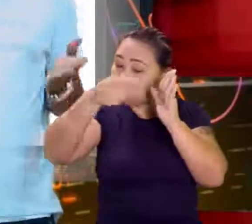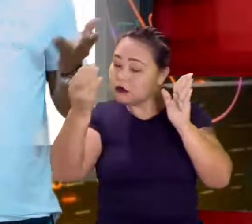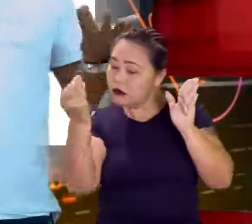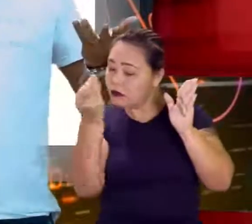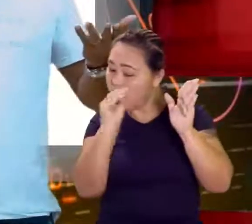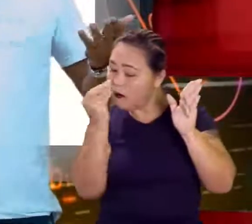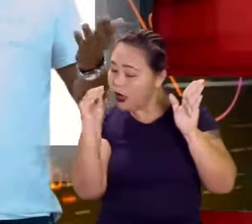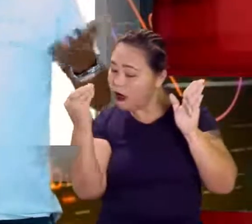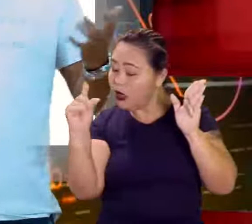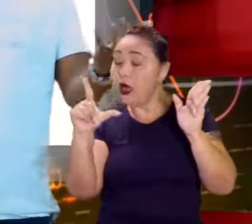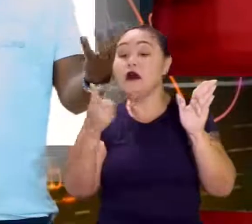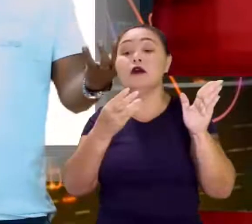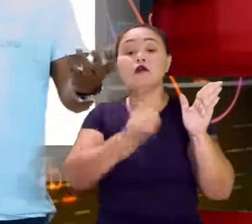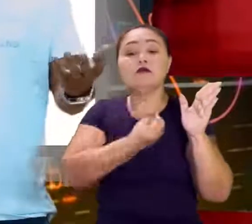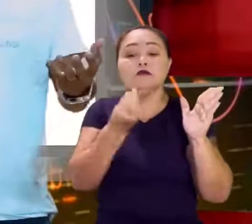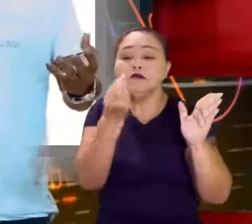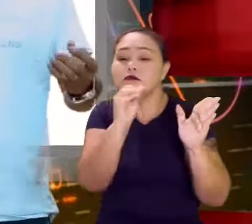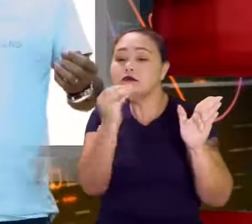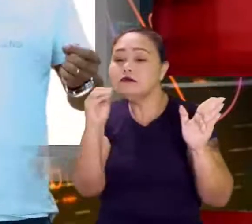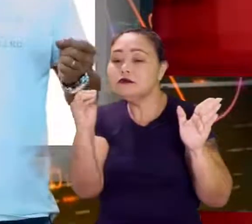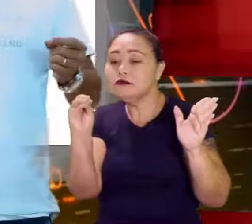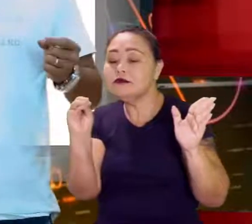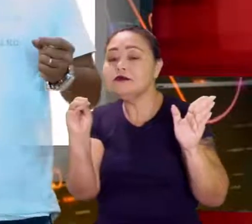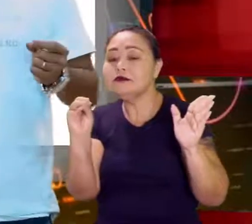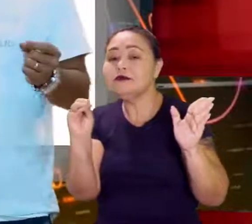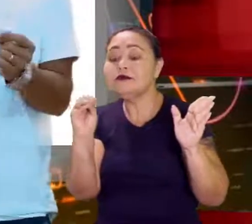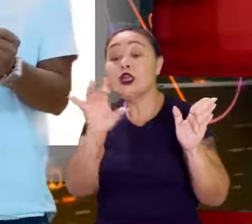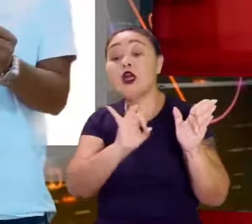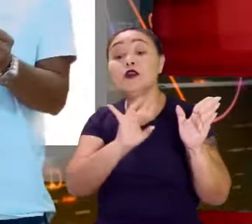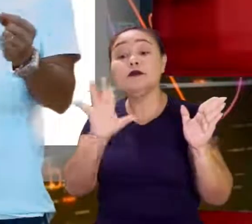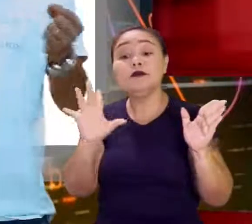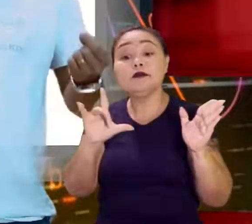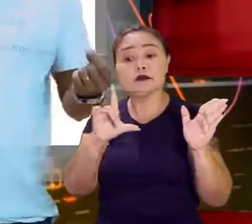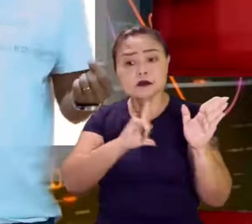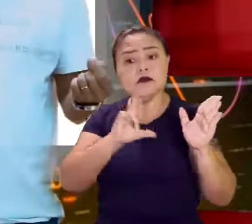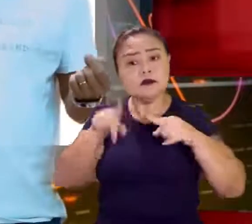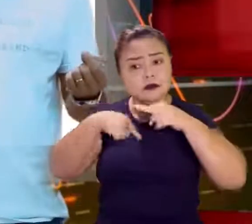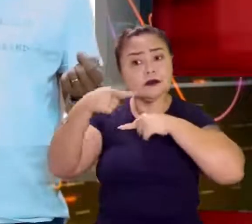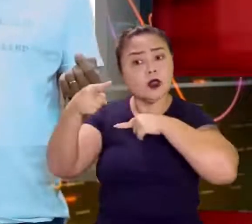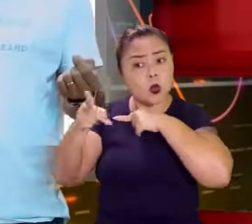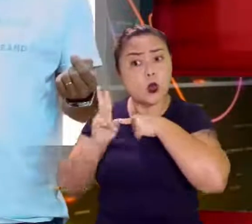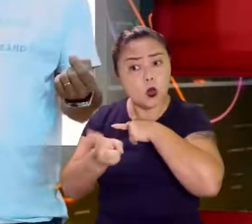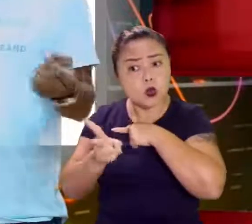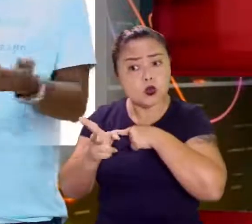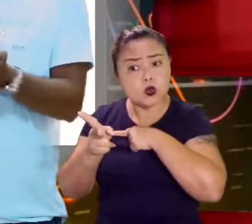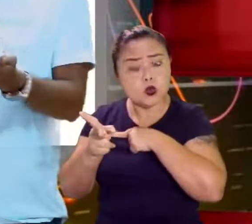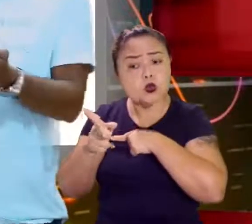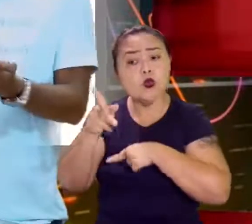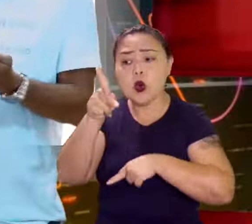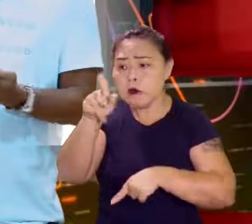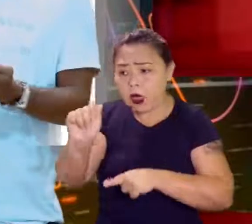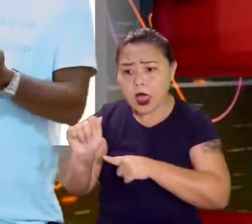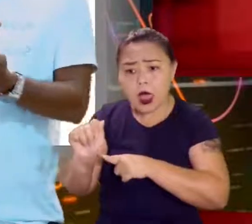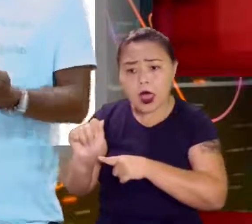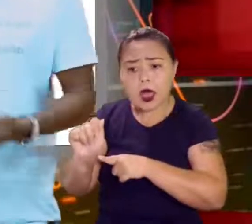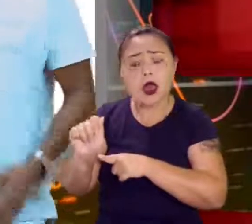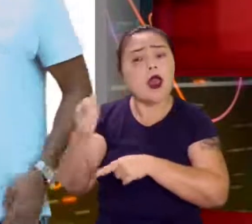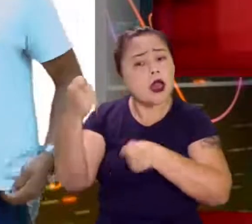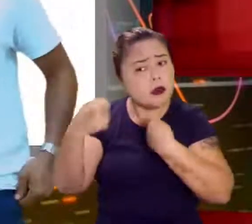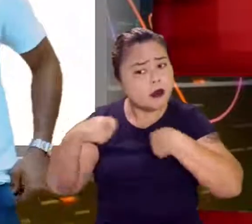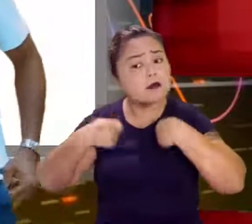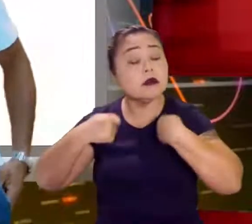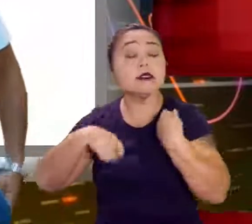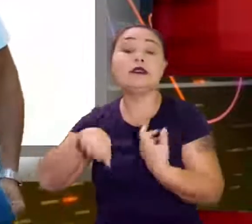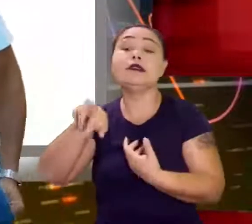eu vou colocar números entre dois números, só que tem que continuar uma PA. Tem que continuar naquela Então razão. precisa